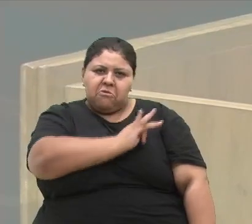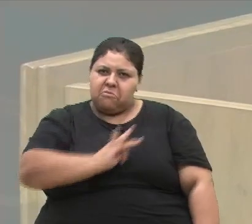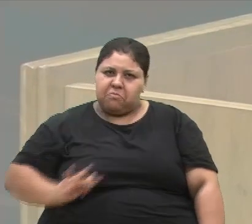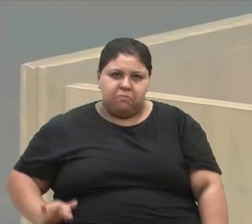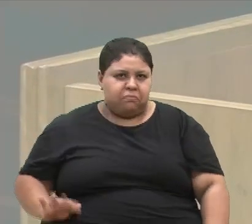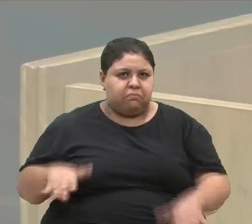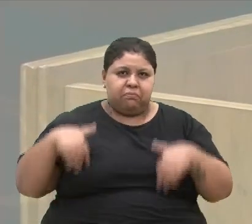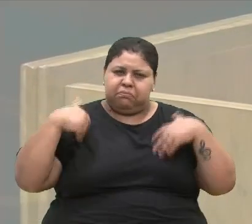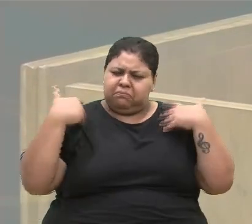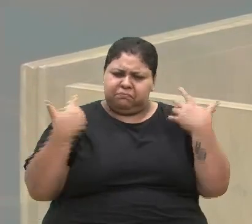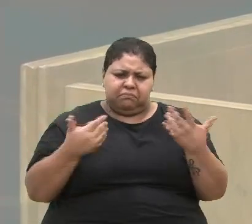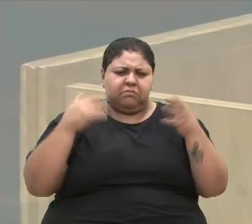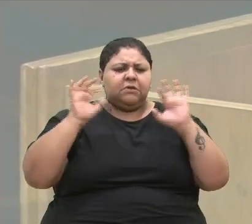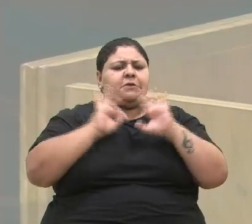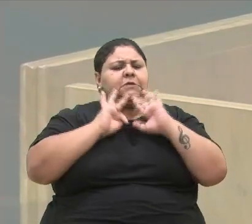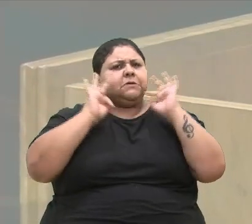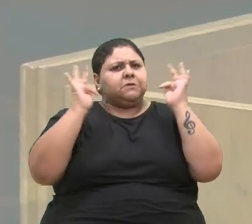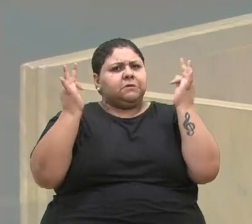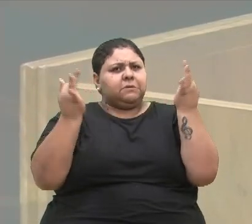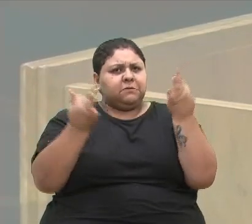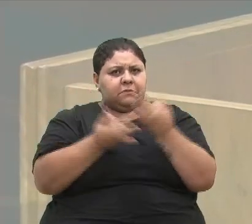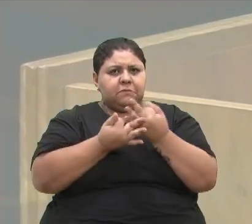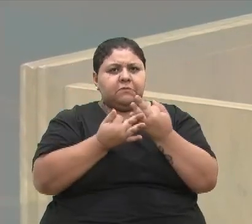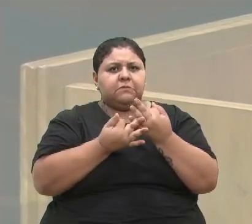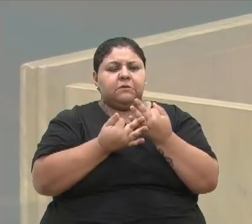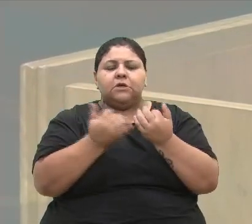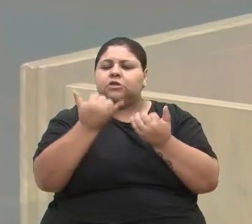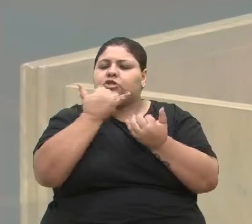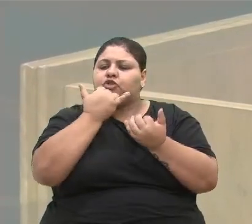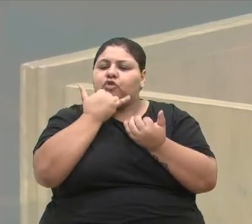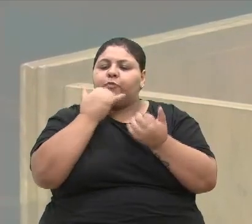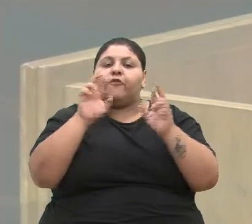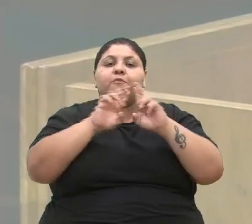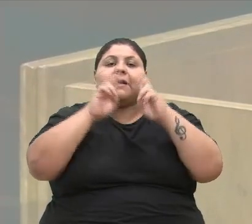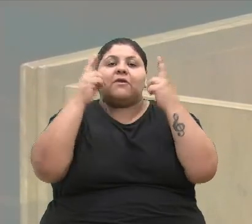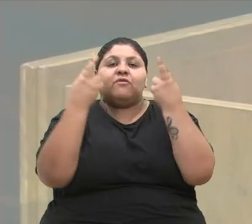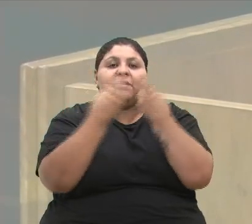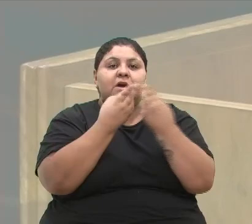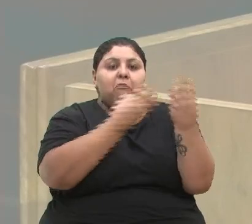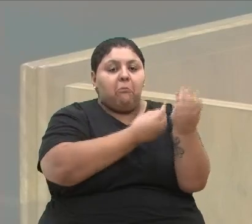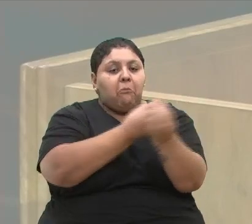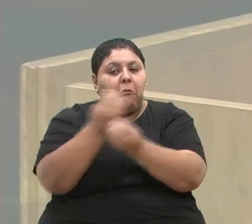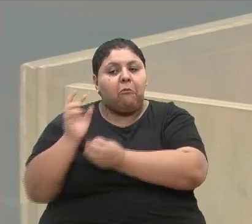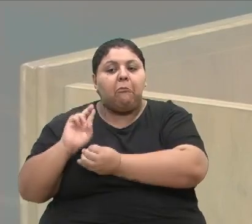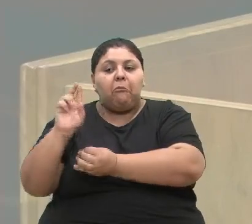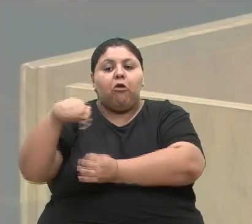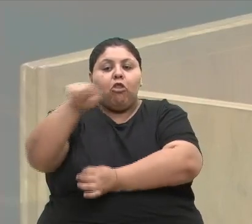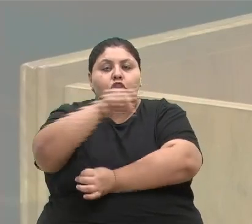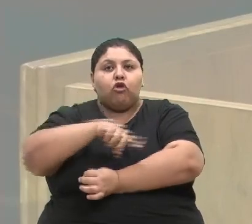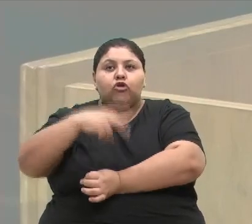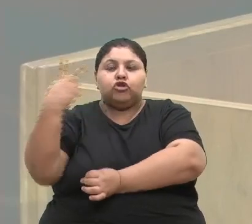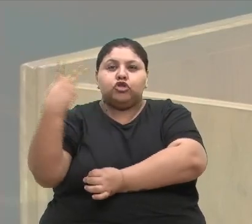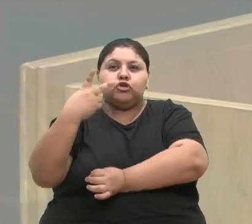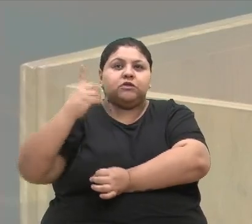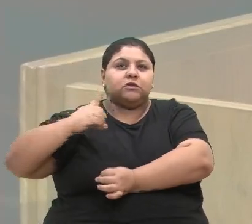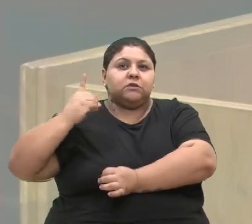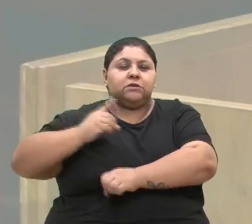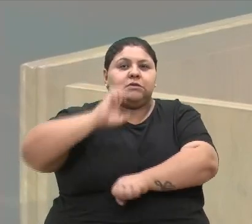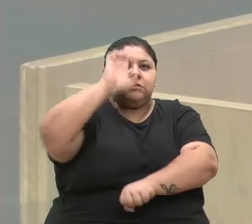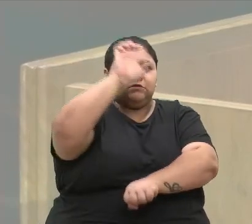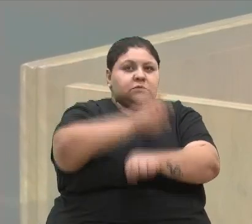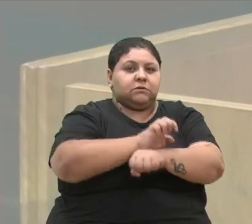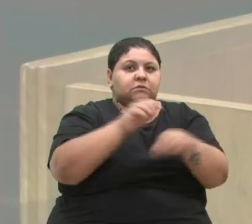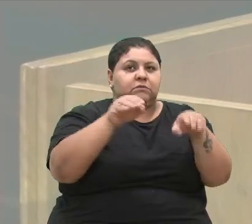uma audiência bastante representativa. Nós estávamos com 2 deputados estaduais à